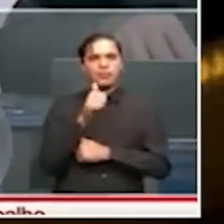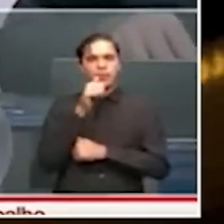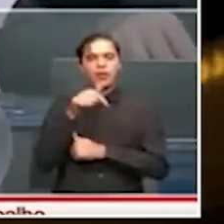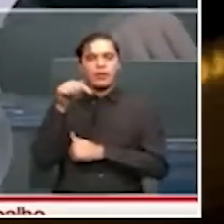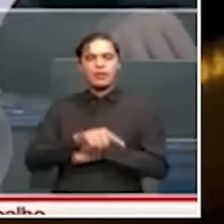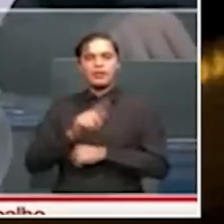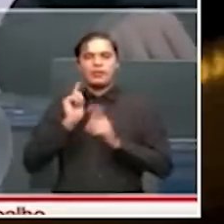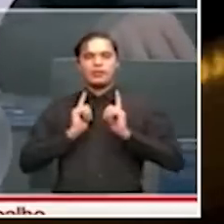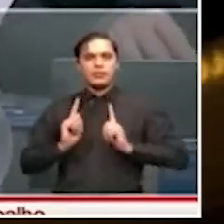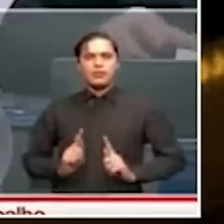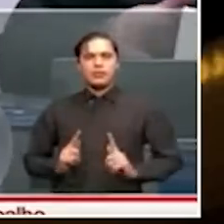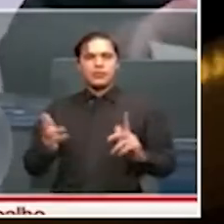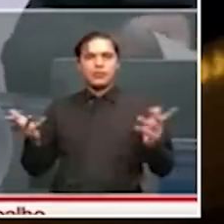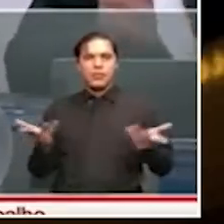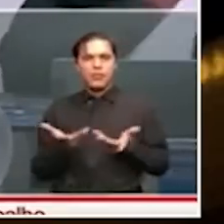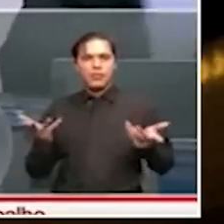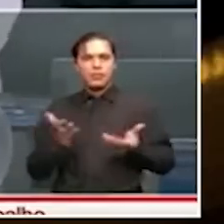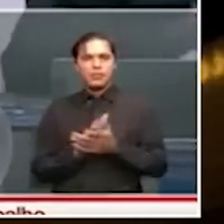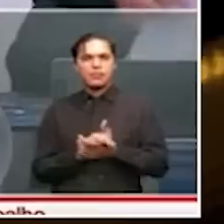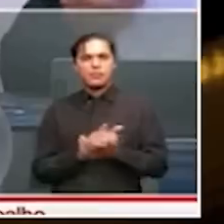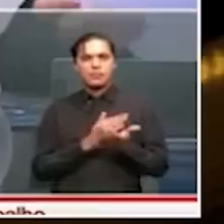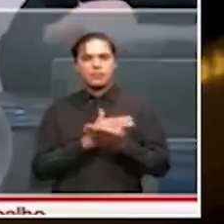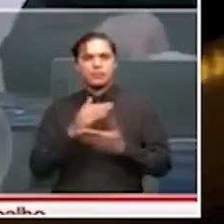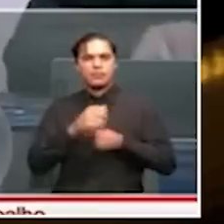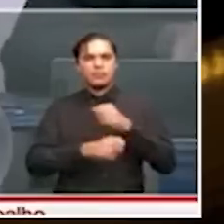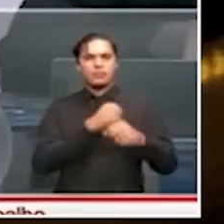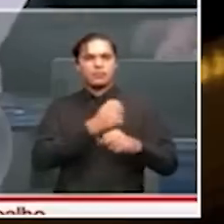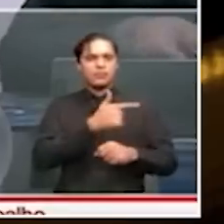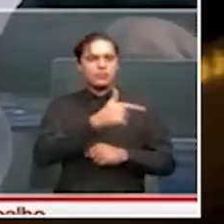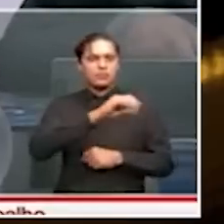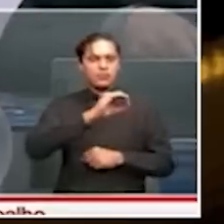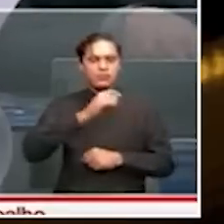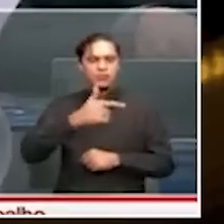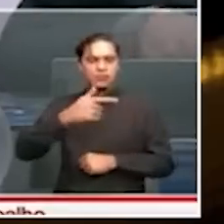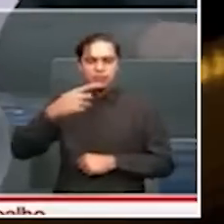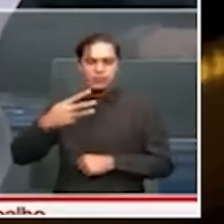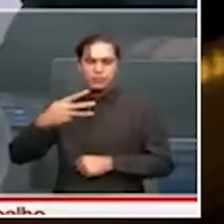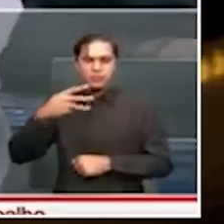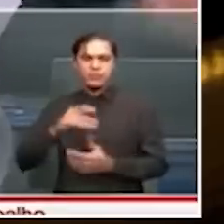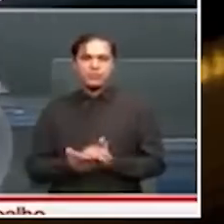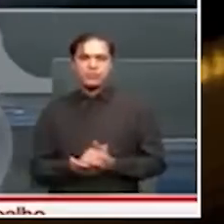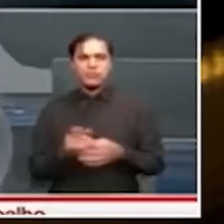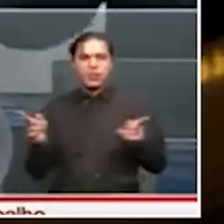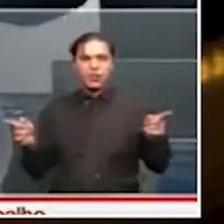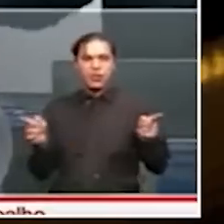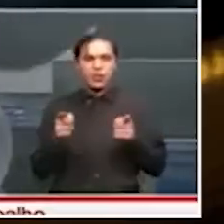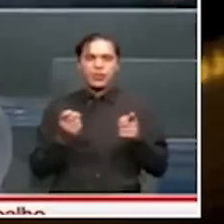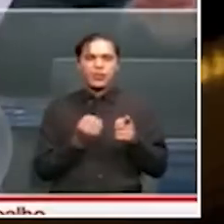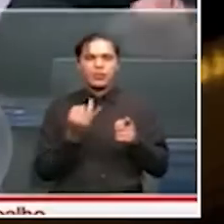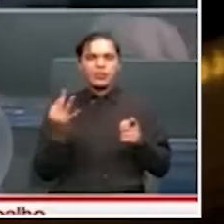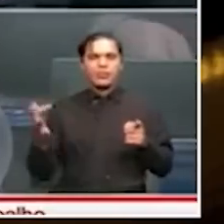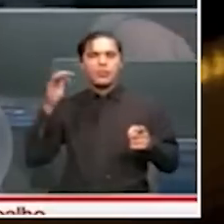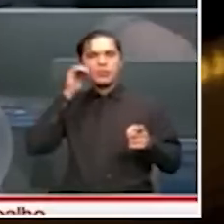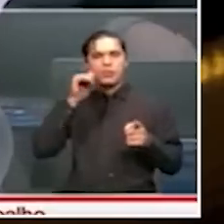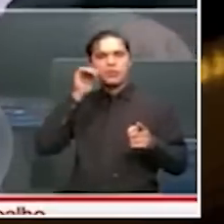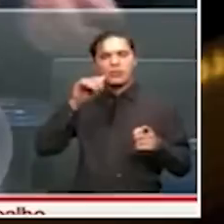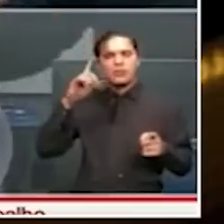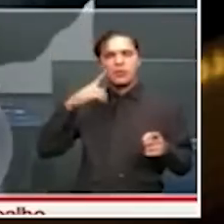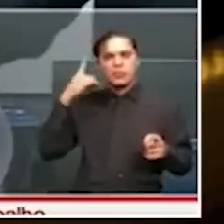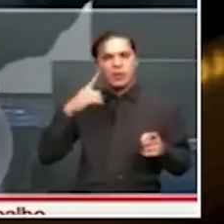mulher, pela primeira vez uma mulher conselheira no Tribunal de Contas. Será que não tinha nenhuma mulher baiana